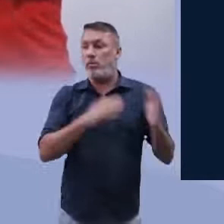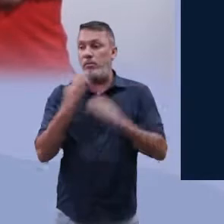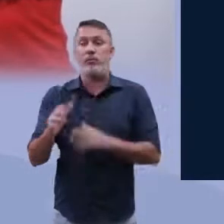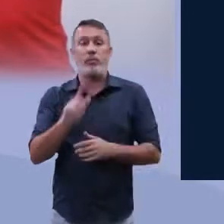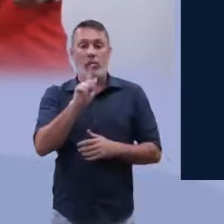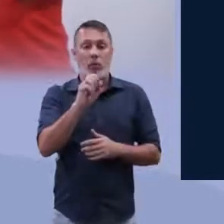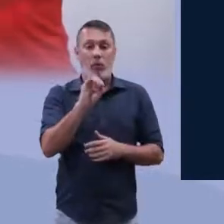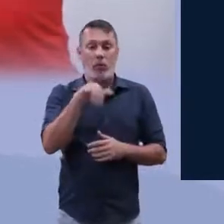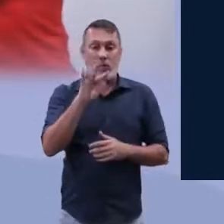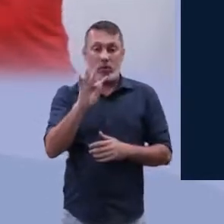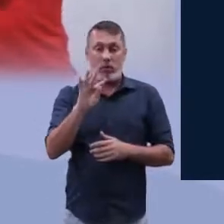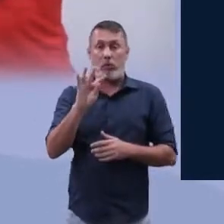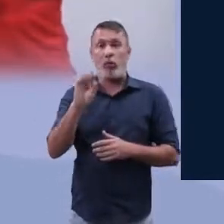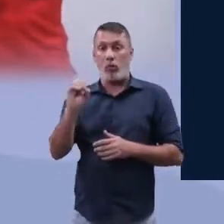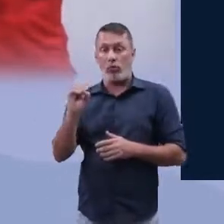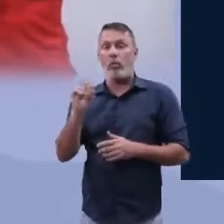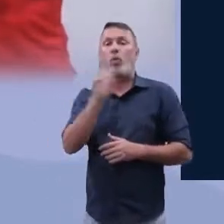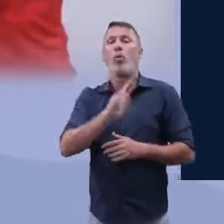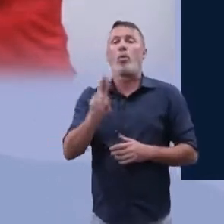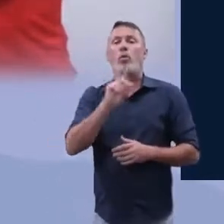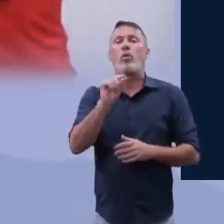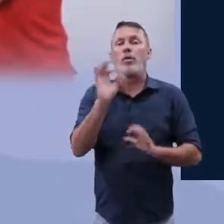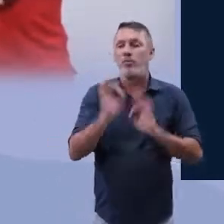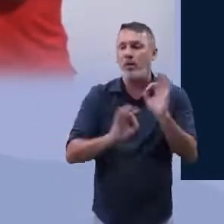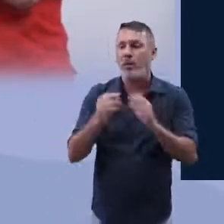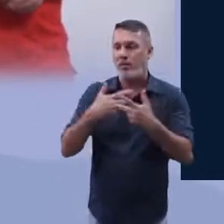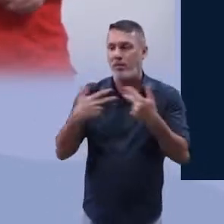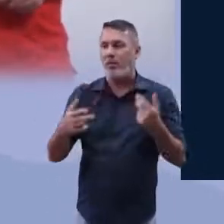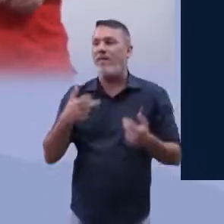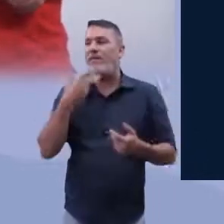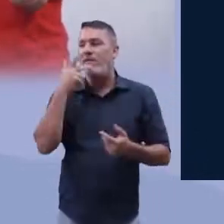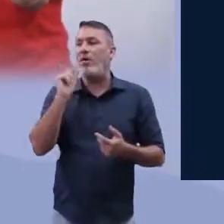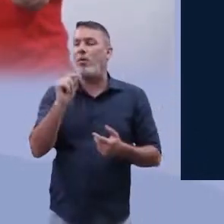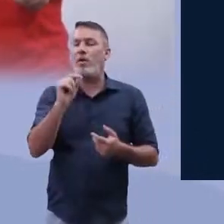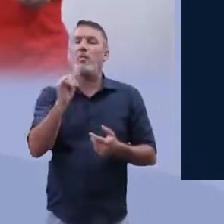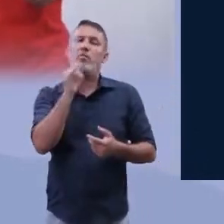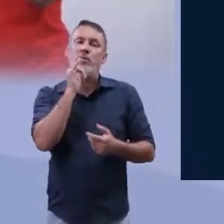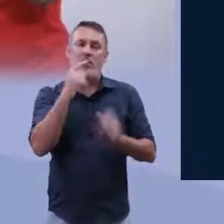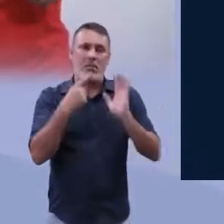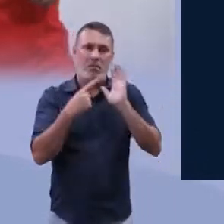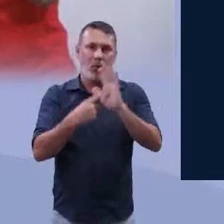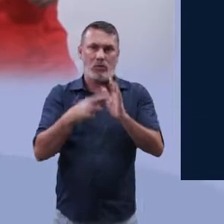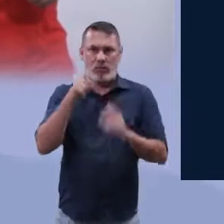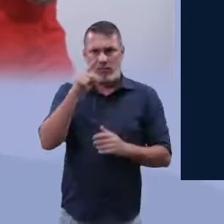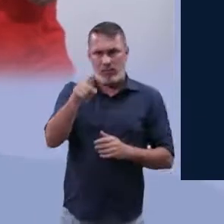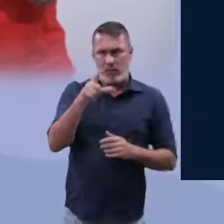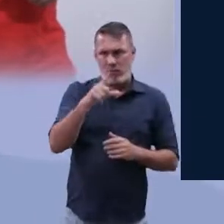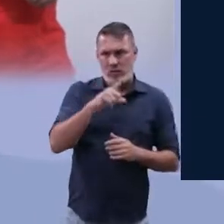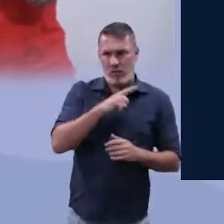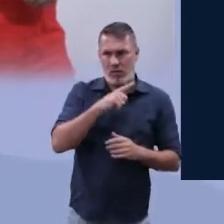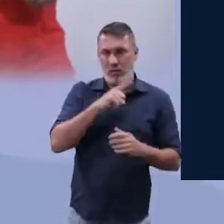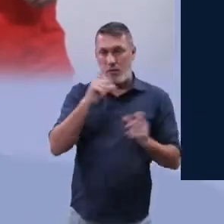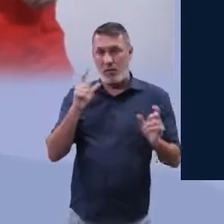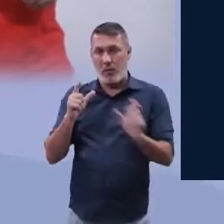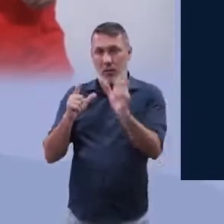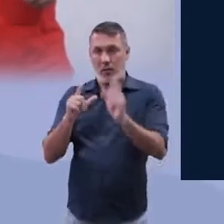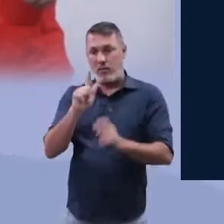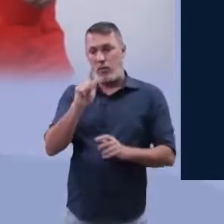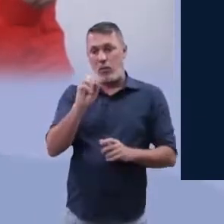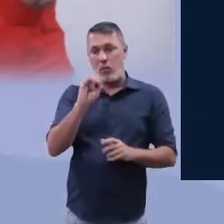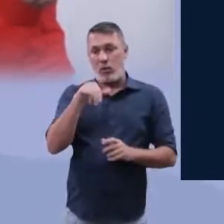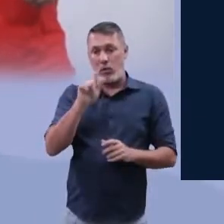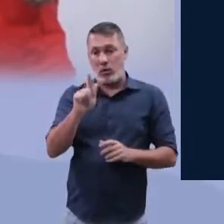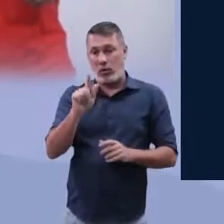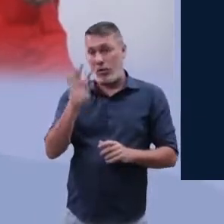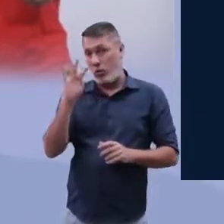going to para falar de planos e intenções já tomadas. Então quer dizer que, quando eu falo para você algo com going to,